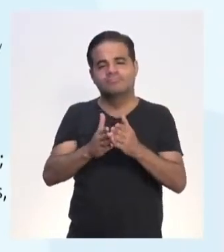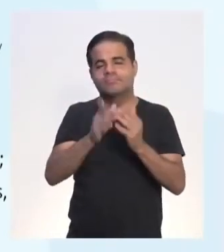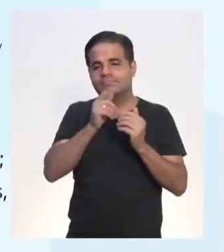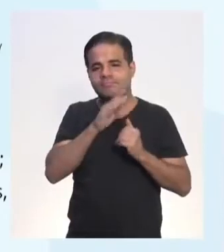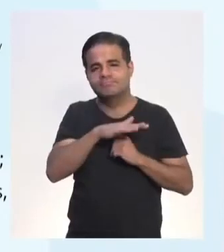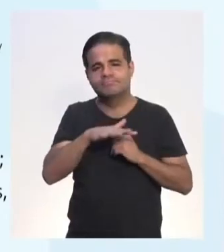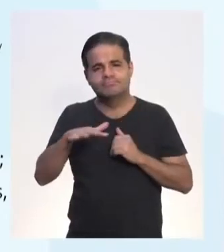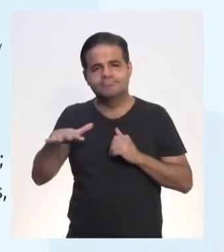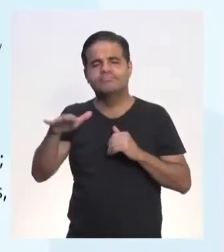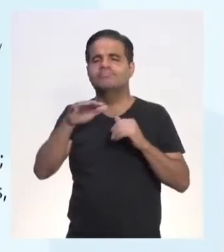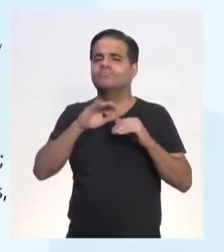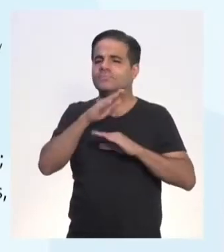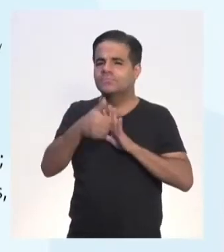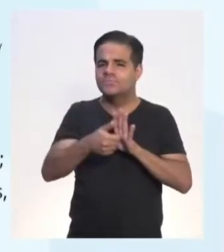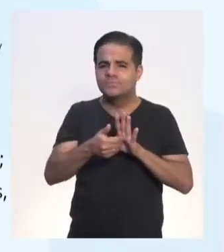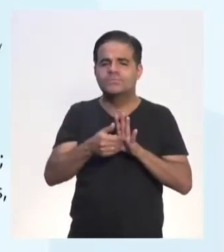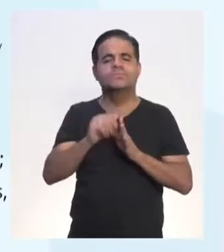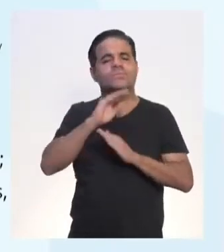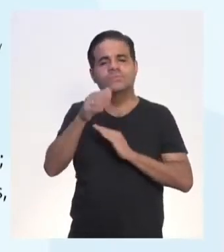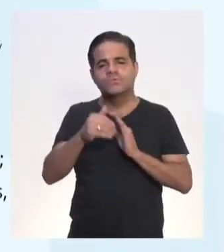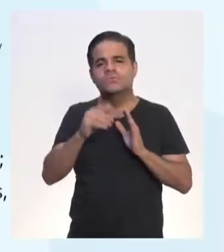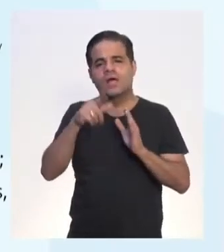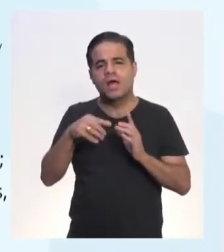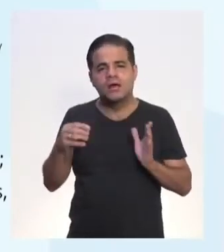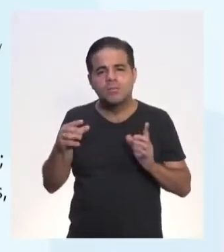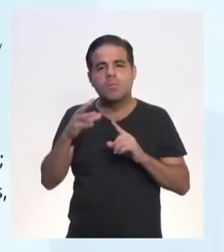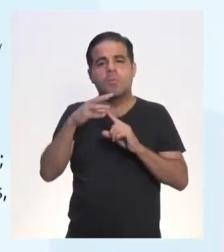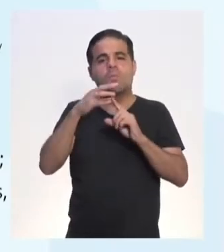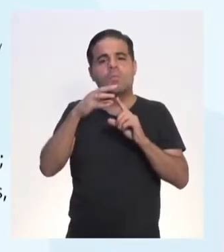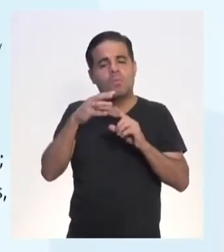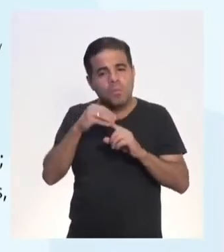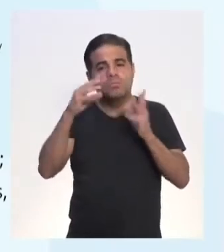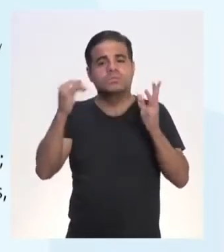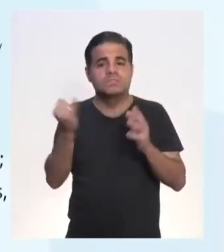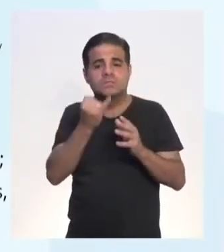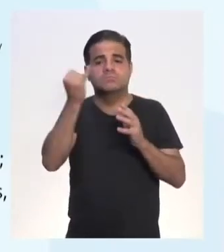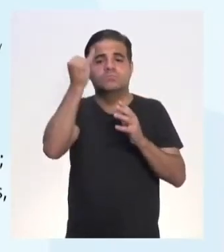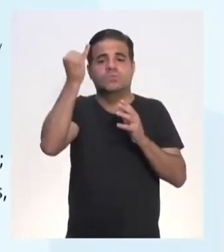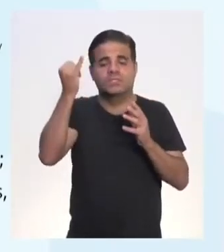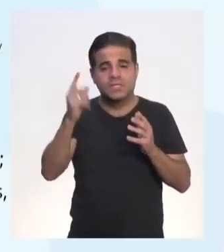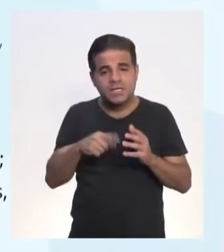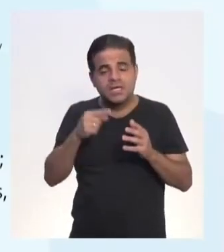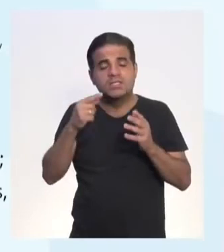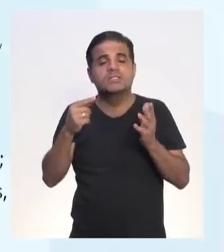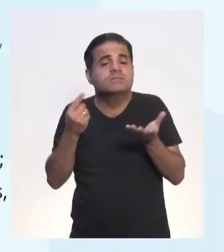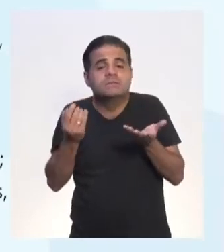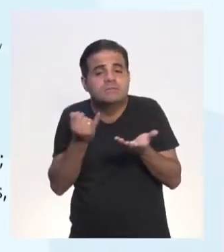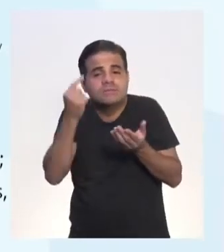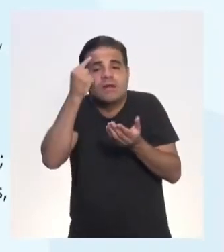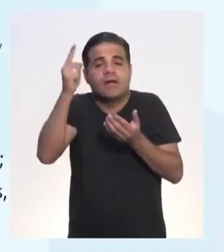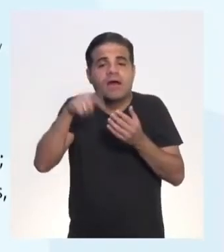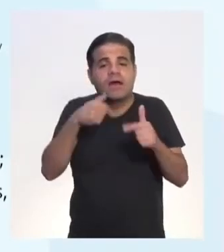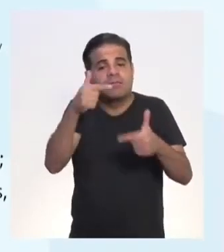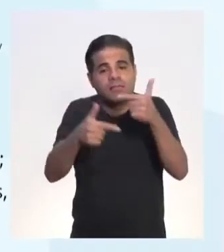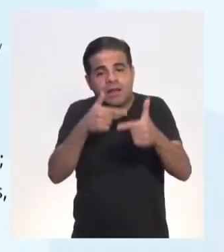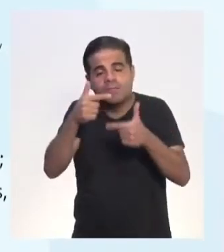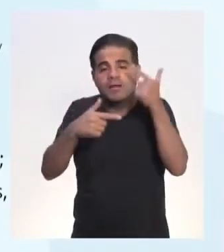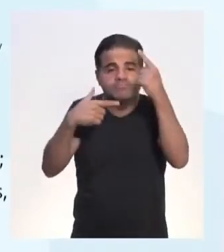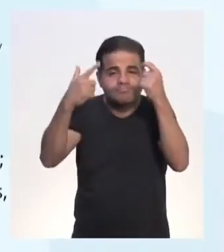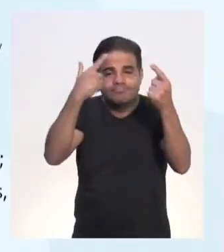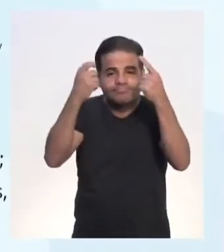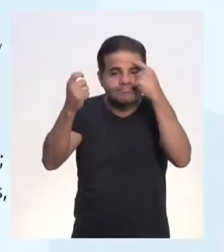aéreos, instalações federais, ou seja, são todos pontos importantes e referentes, e a ideia aí, o que é? É trabalhar a ideia